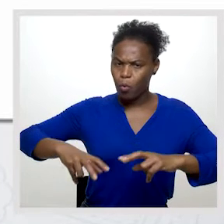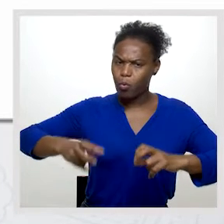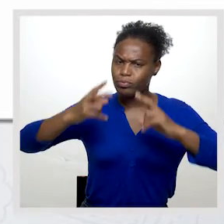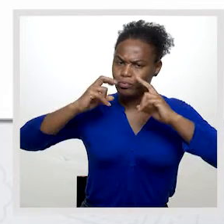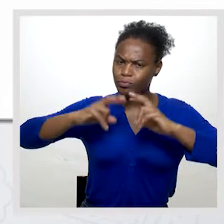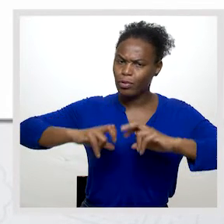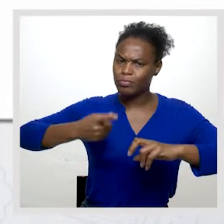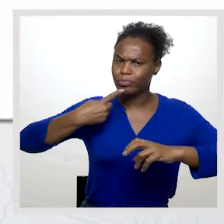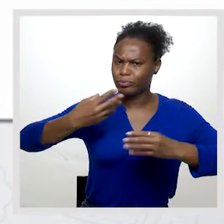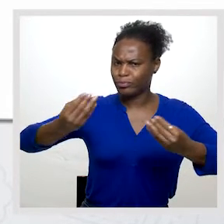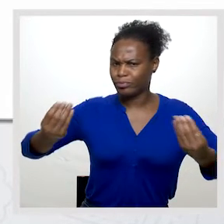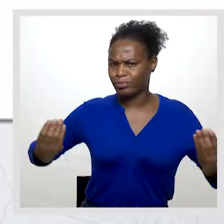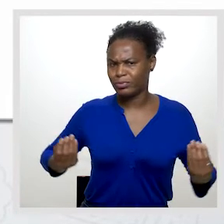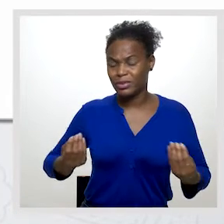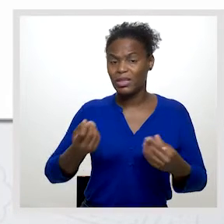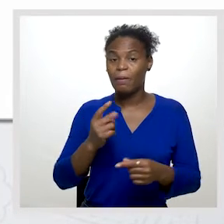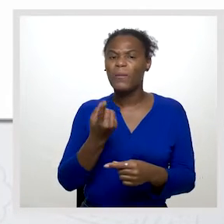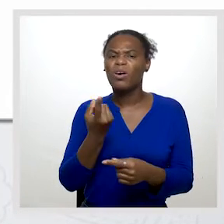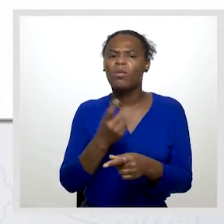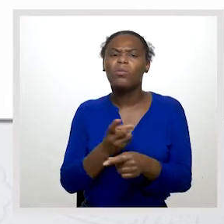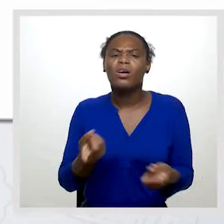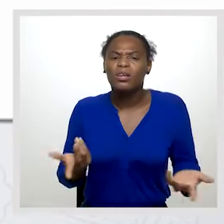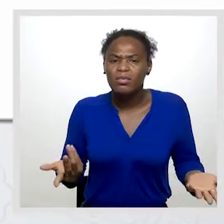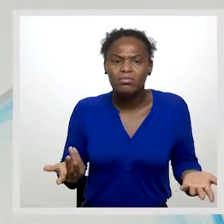excessiva. Agora, exploração excessiva para quê?